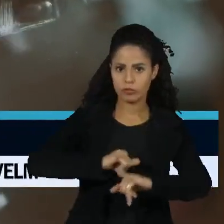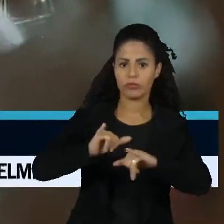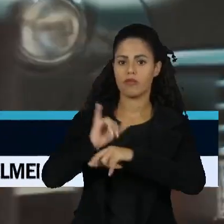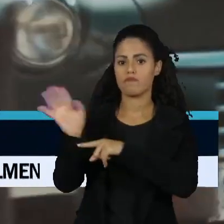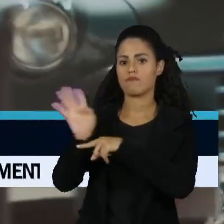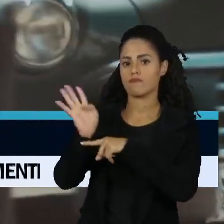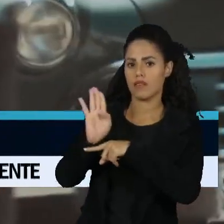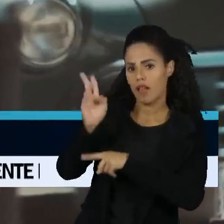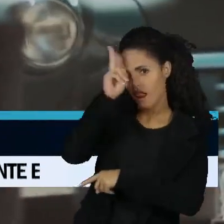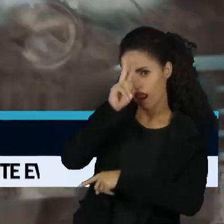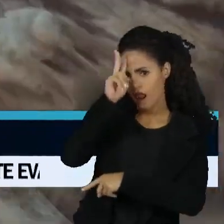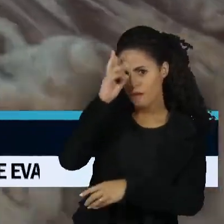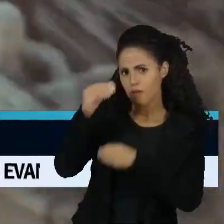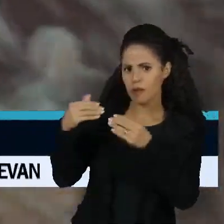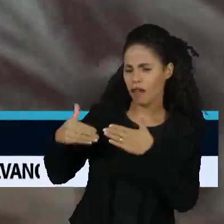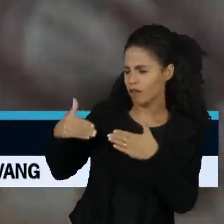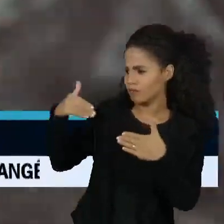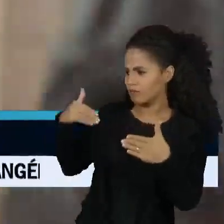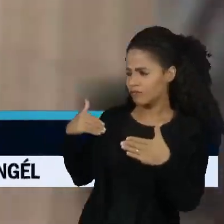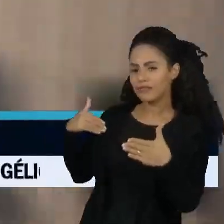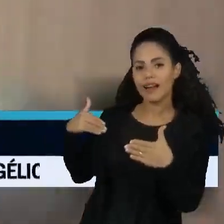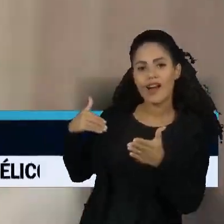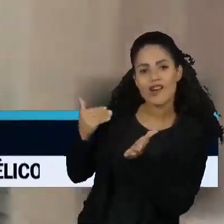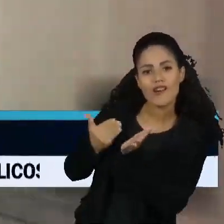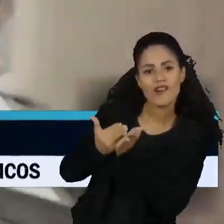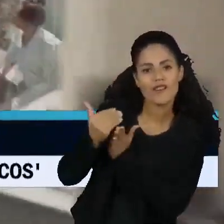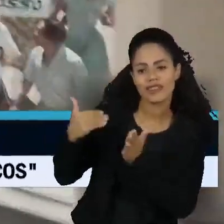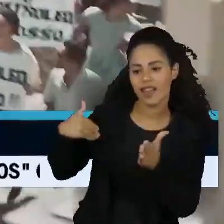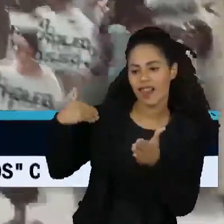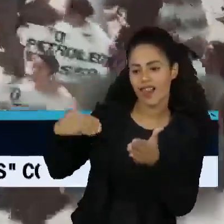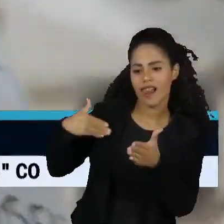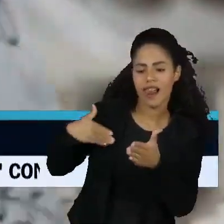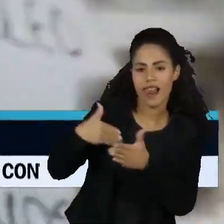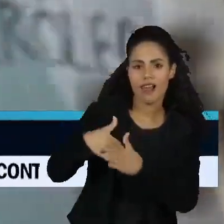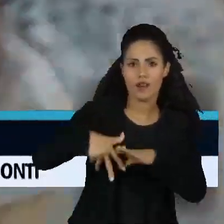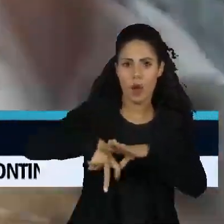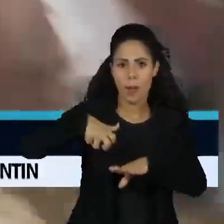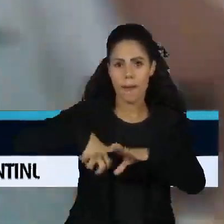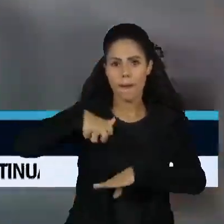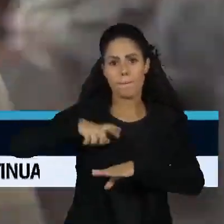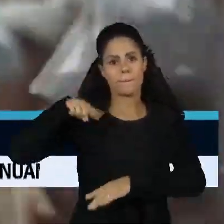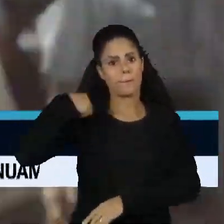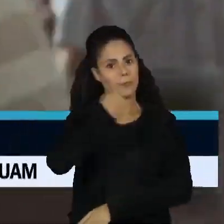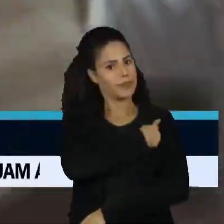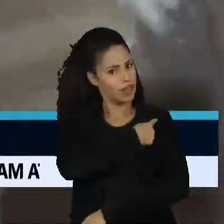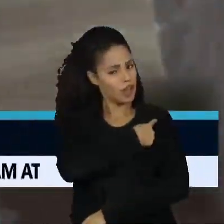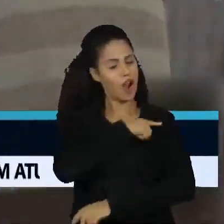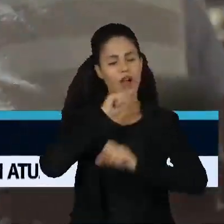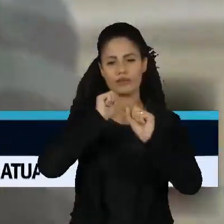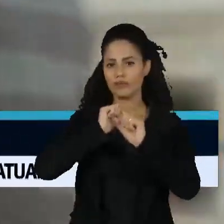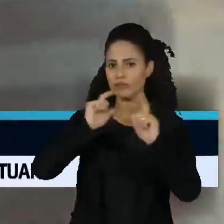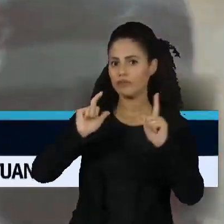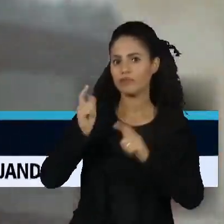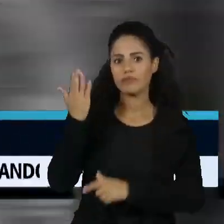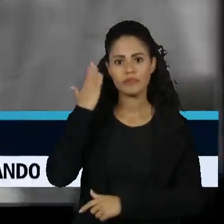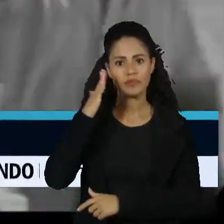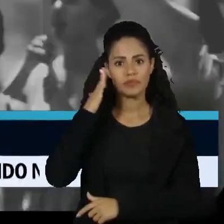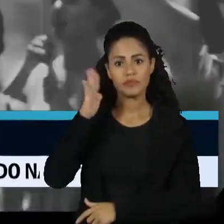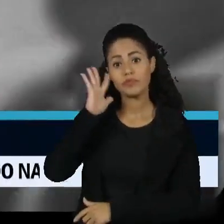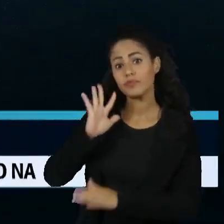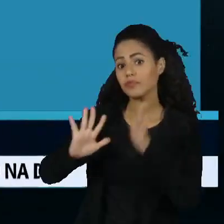que relembra o início de sua trajetória, com a campanha O Petróleo é Nosso. Pra gente acordar e